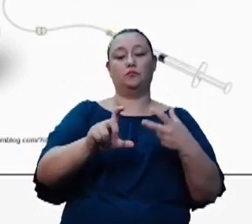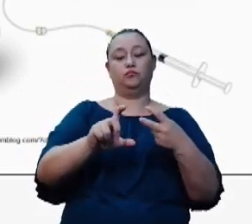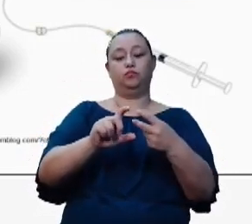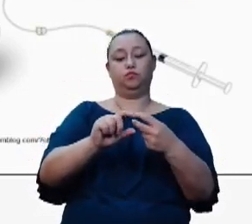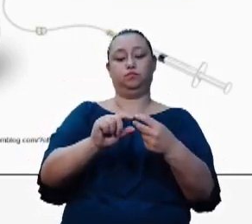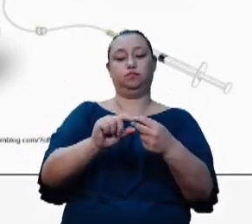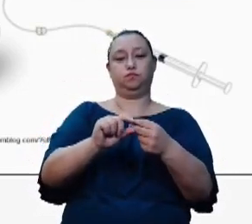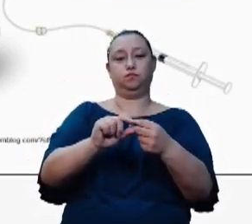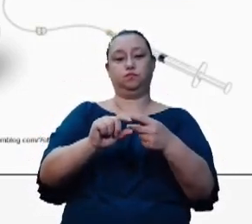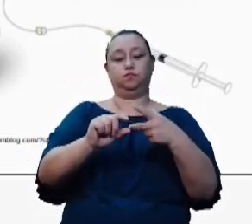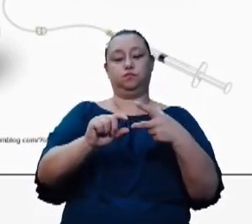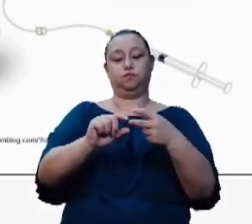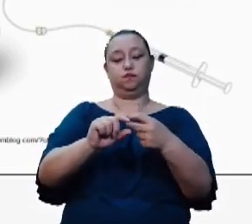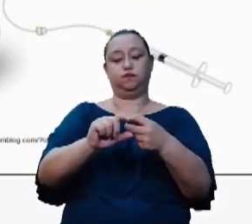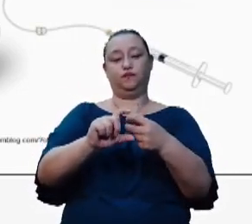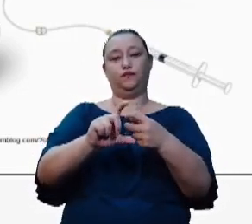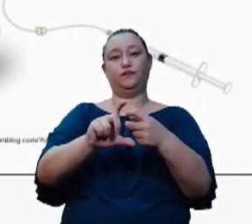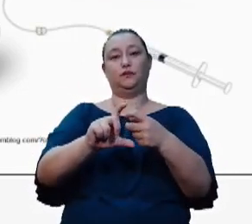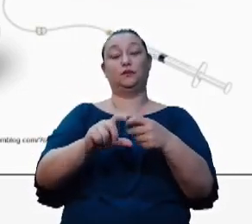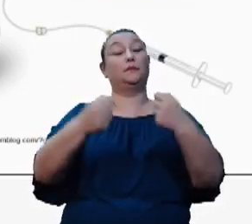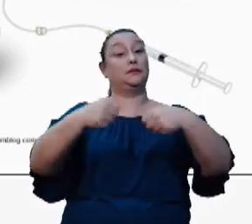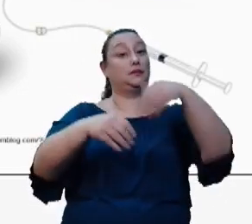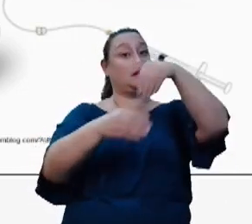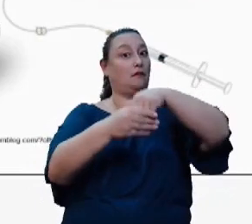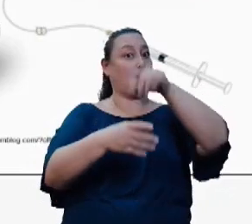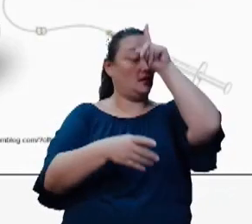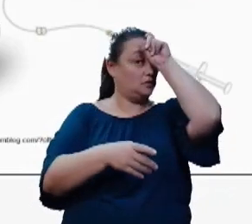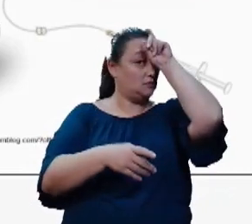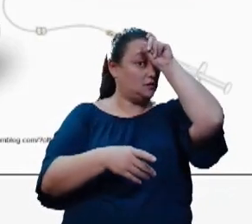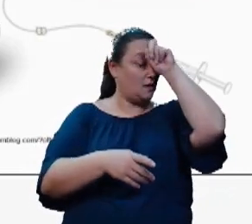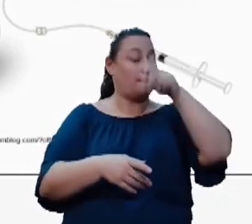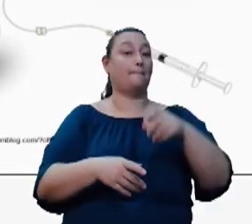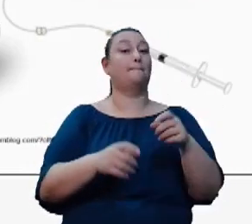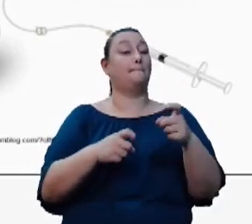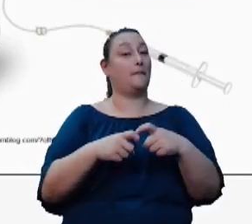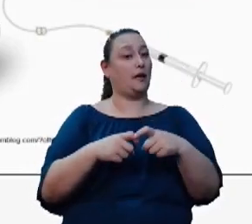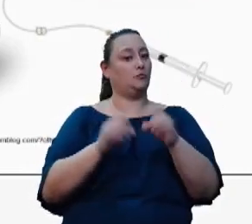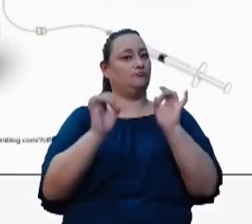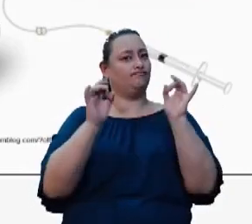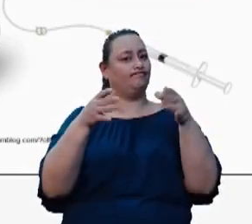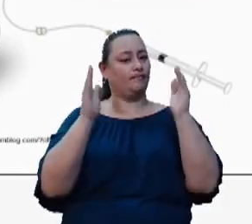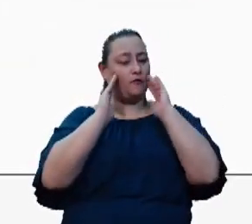tem que ser realizado num ambiente hospitalar, pelo médico especialista.